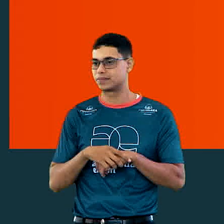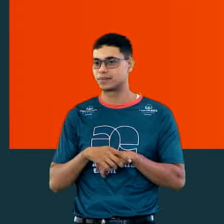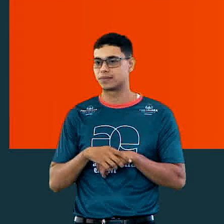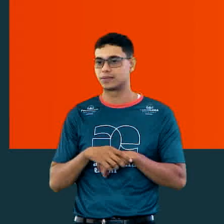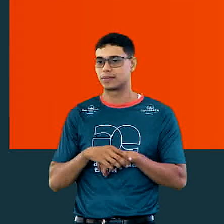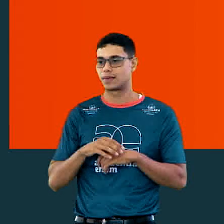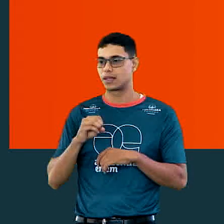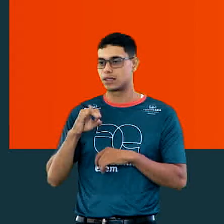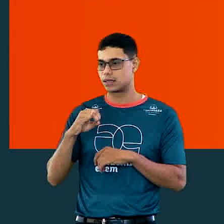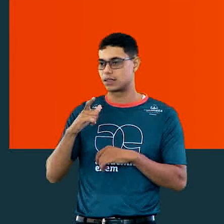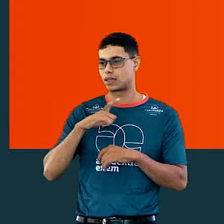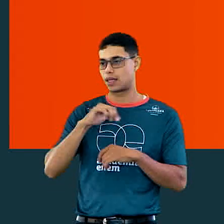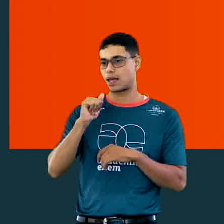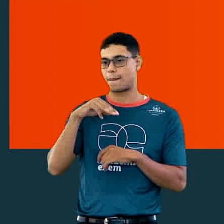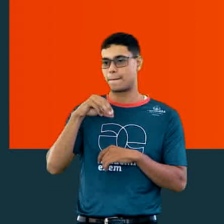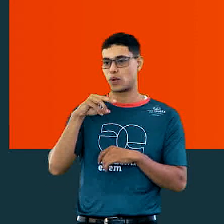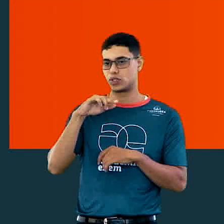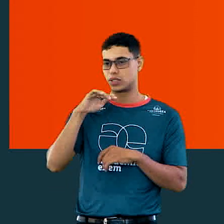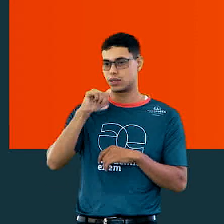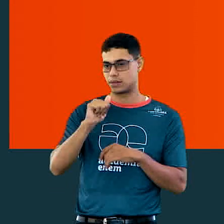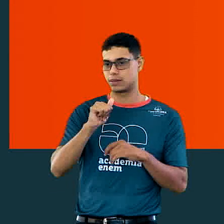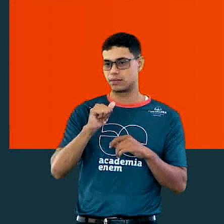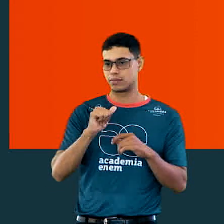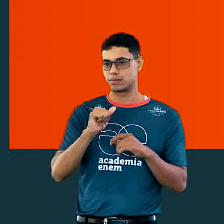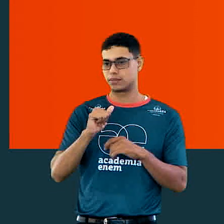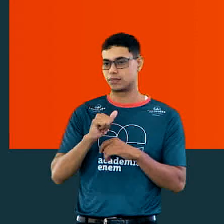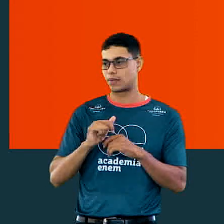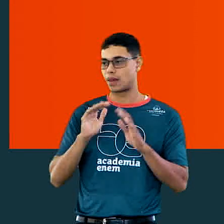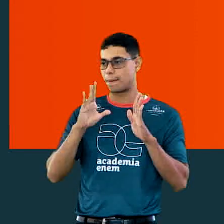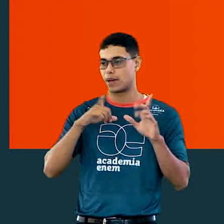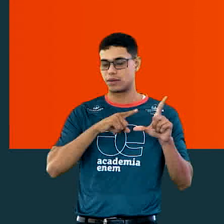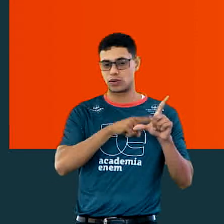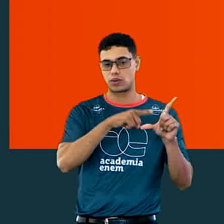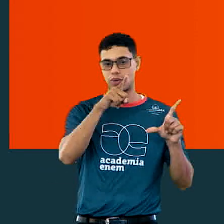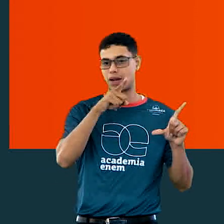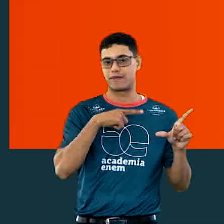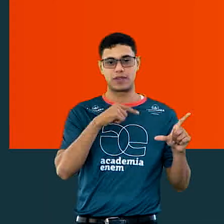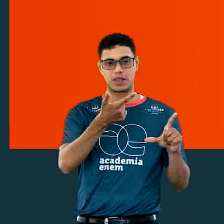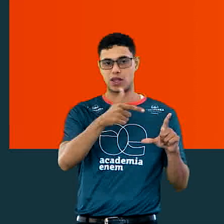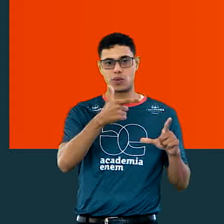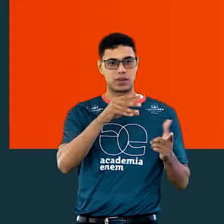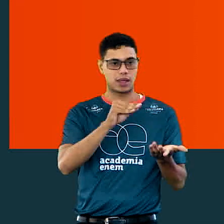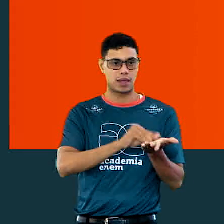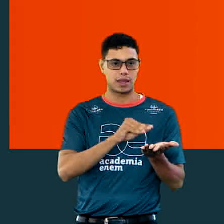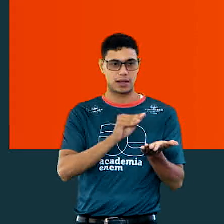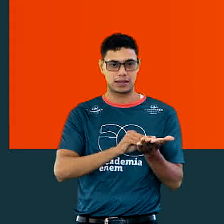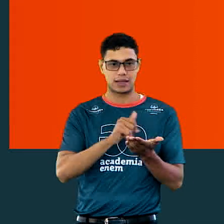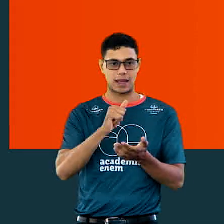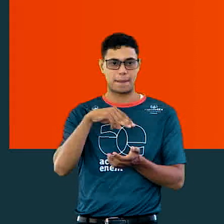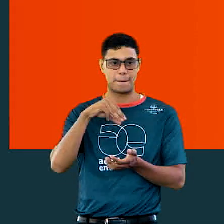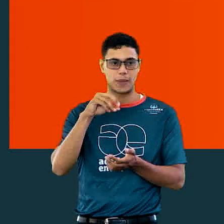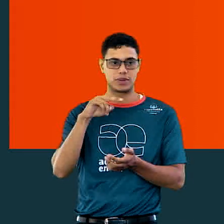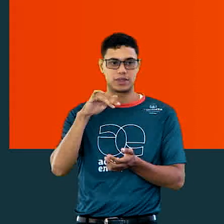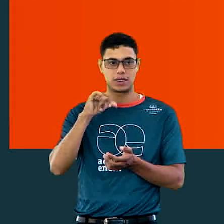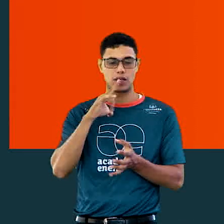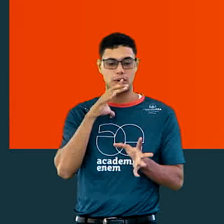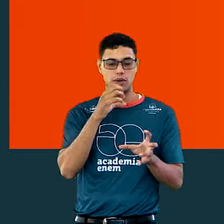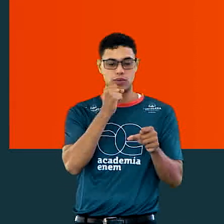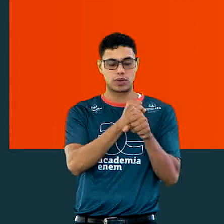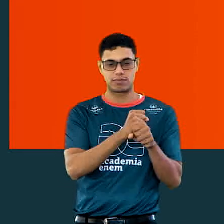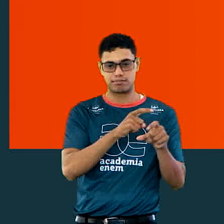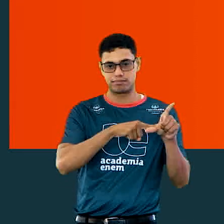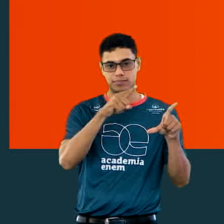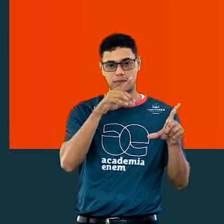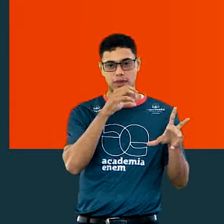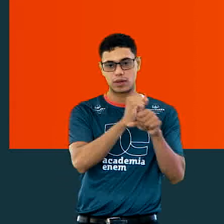quando tem amônia. Mas esse gráfico é sem amônia. O cálculo que eu fiz com o gráfico